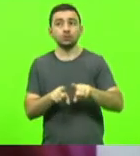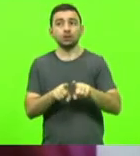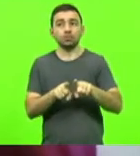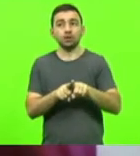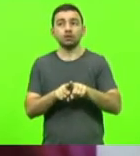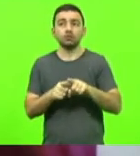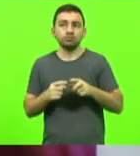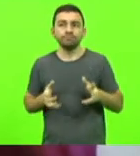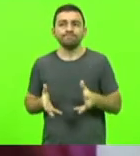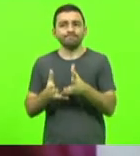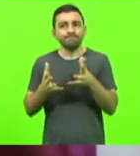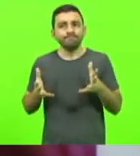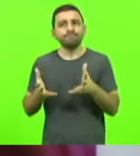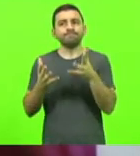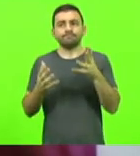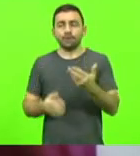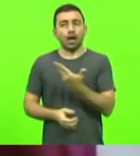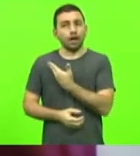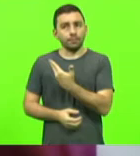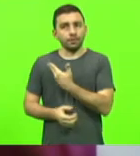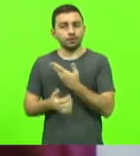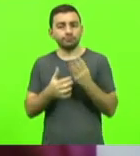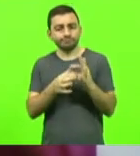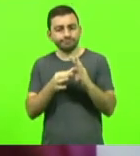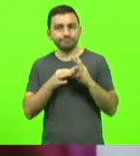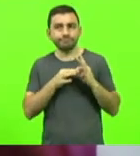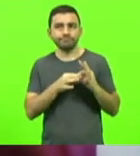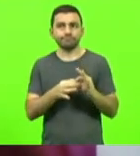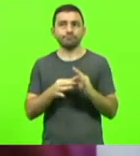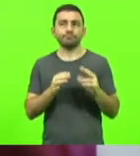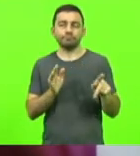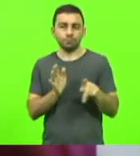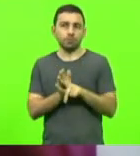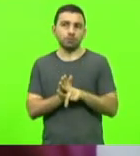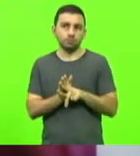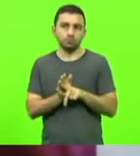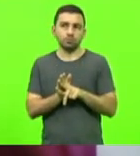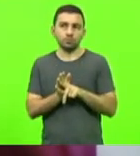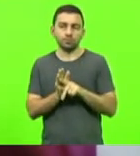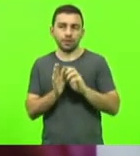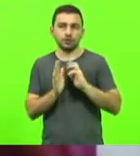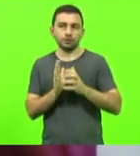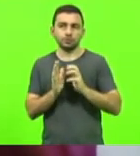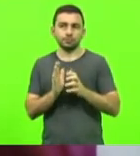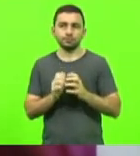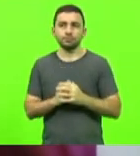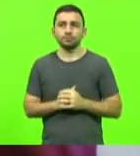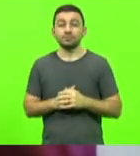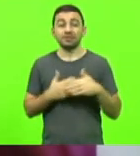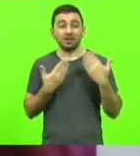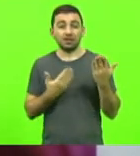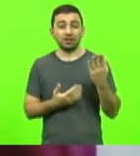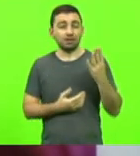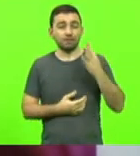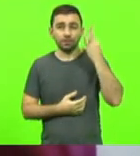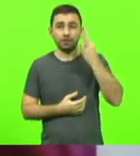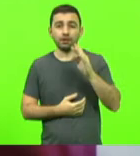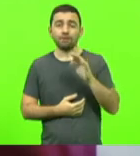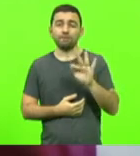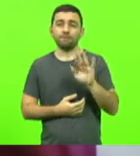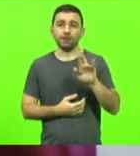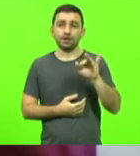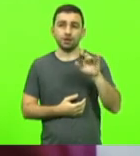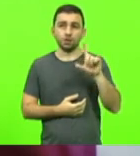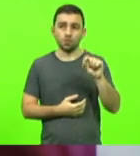de muitos amigos que seguem na composição de uma legenda conosco. O deputado Frigo é um homem de bem, de